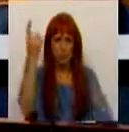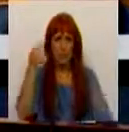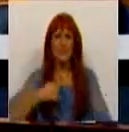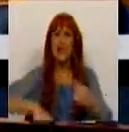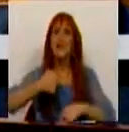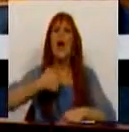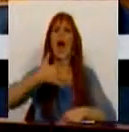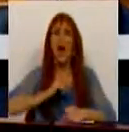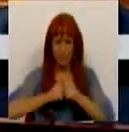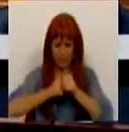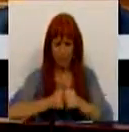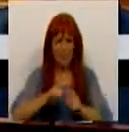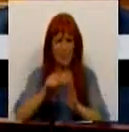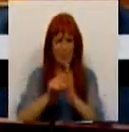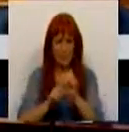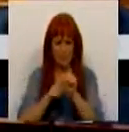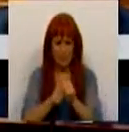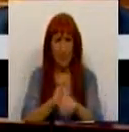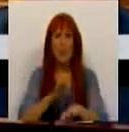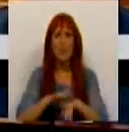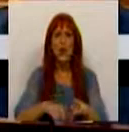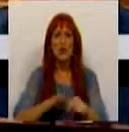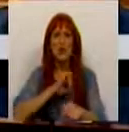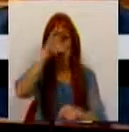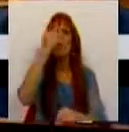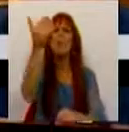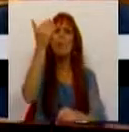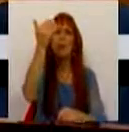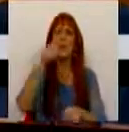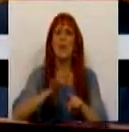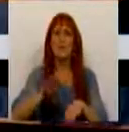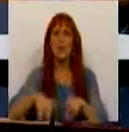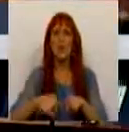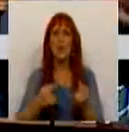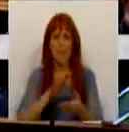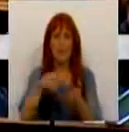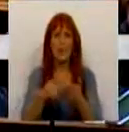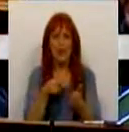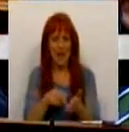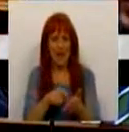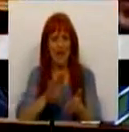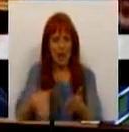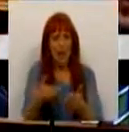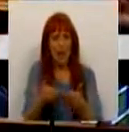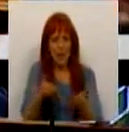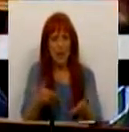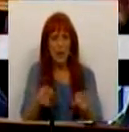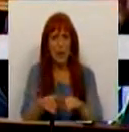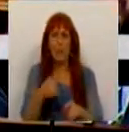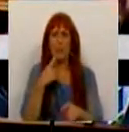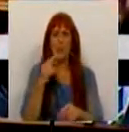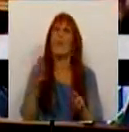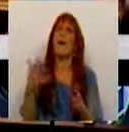nós queremos seguir este princípio. Por isso, Sr. Ministro, muitos parabéns por esta proposta. Esta proposta é há